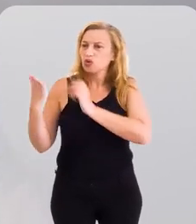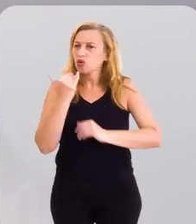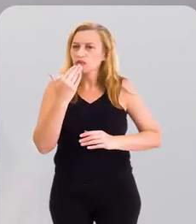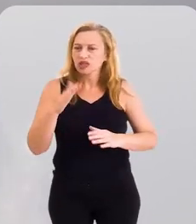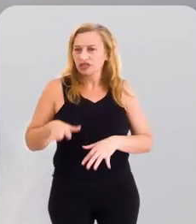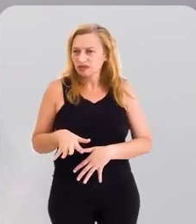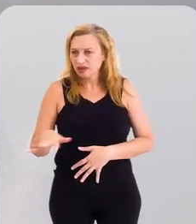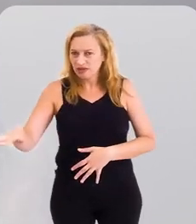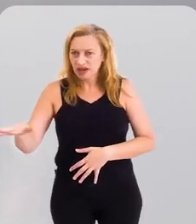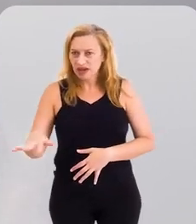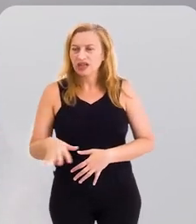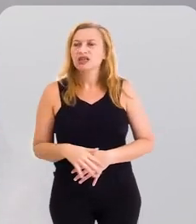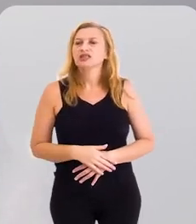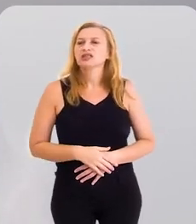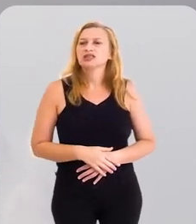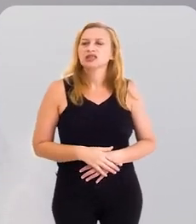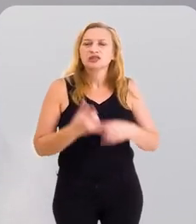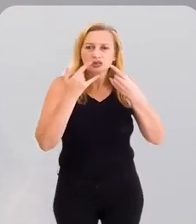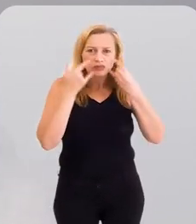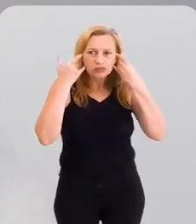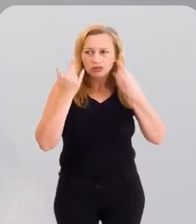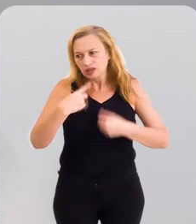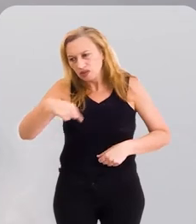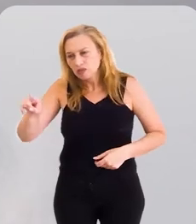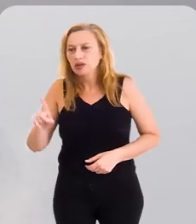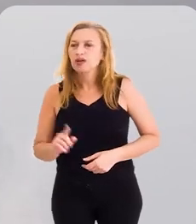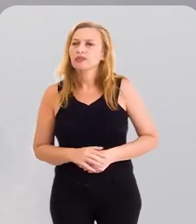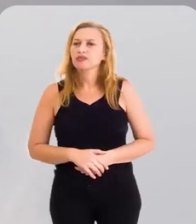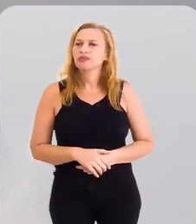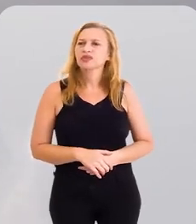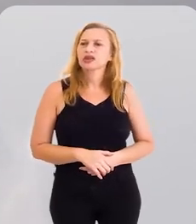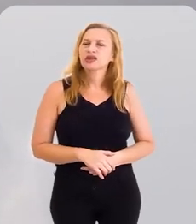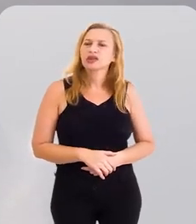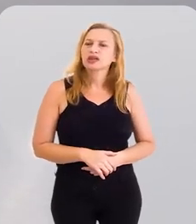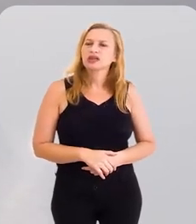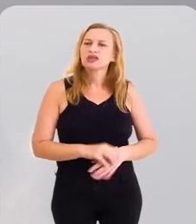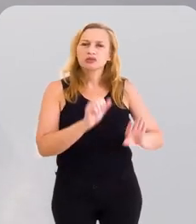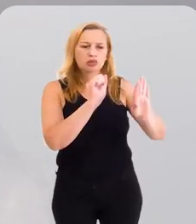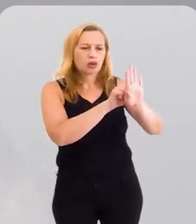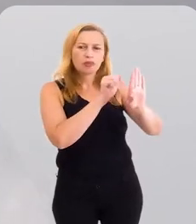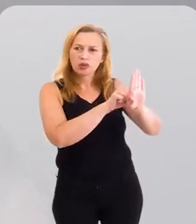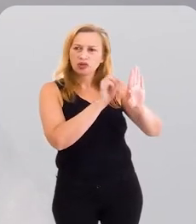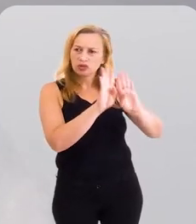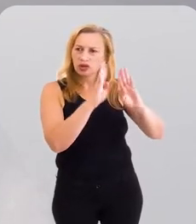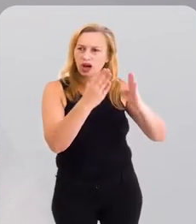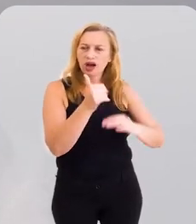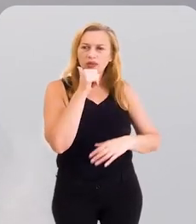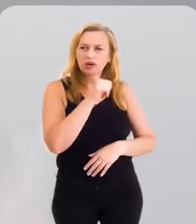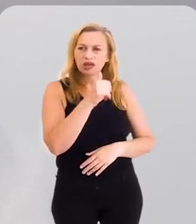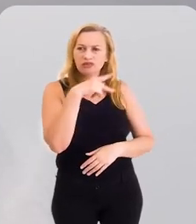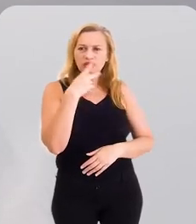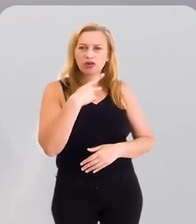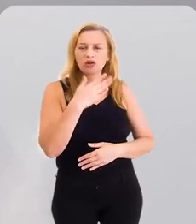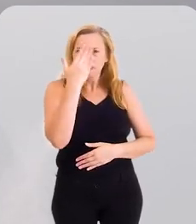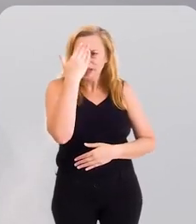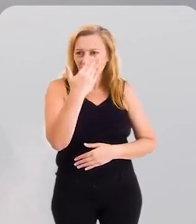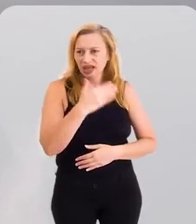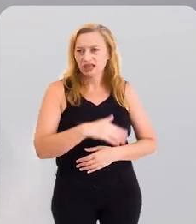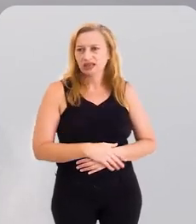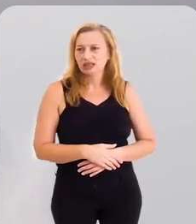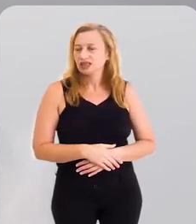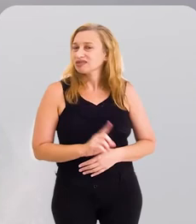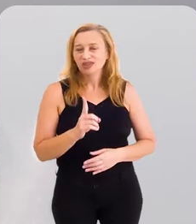cestas básicas em comunidades carentes. Colocávamos as nossas máscaras e íamos lá. Eu cheguei na porta de uma casa, a moça me disse: